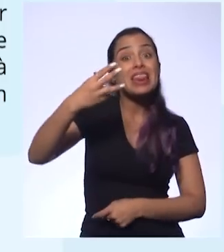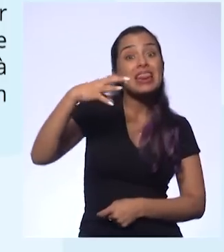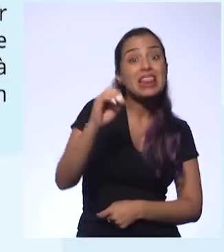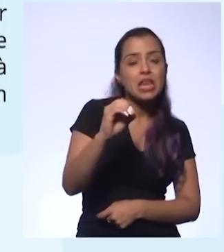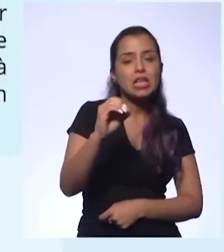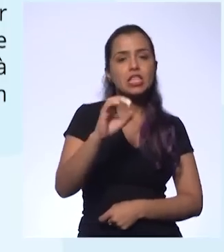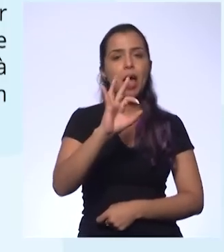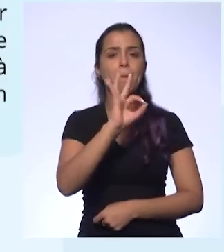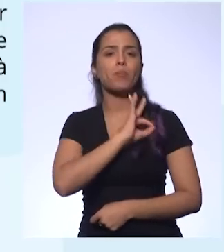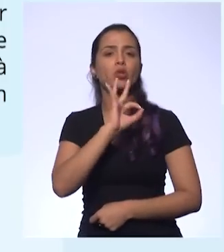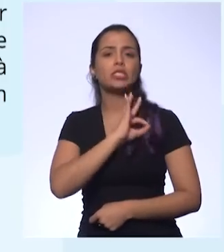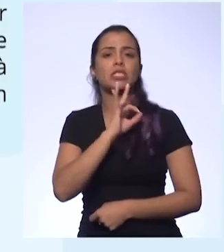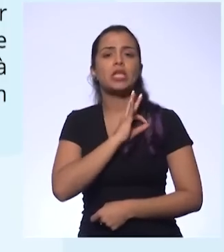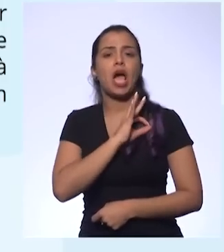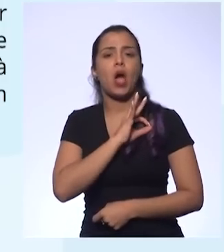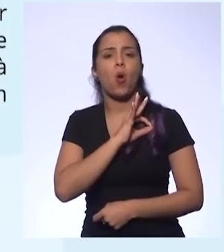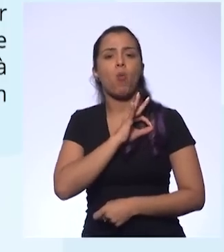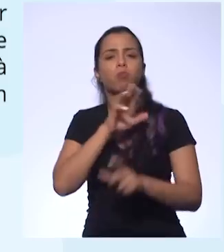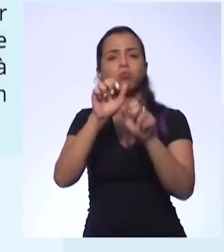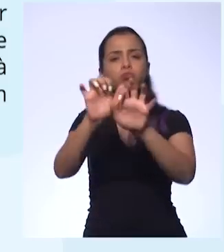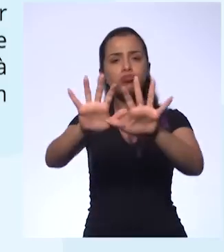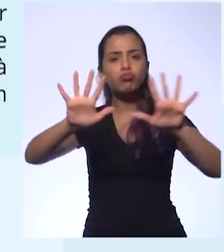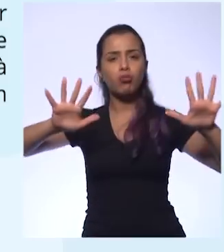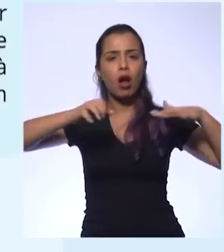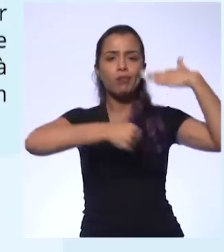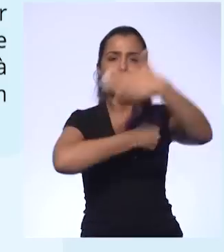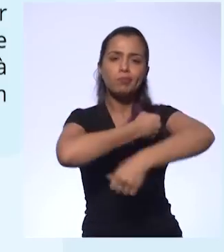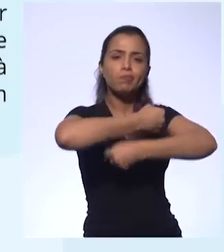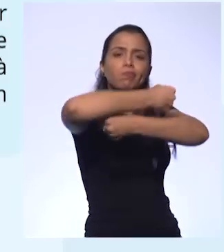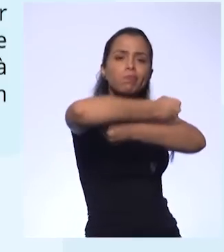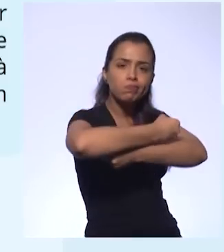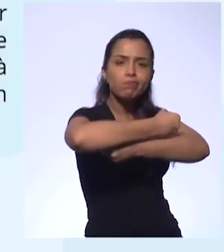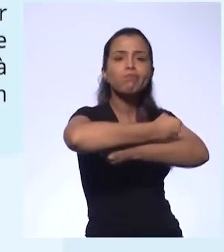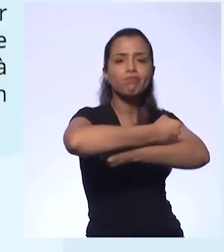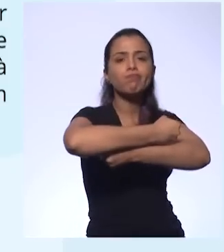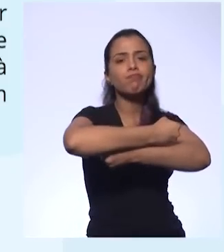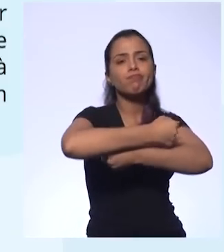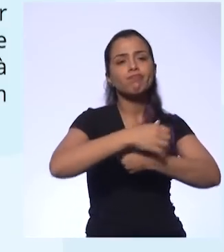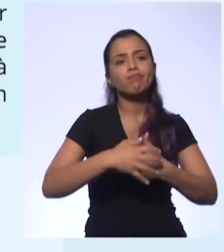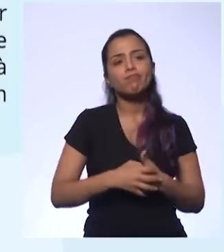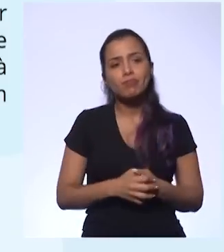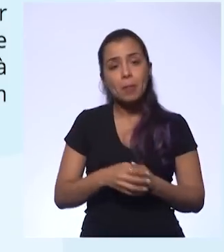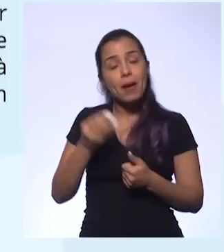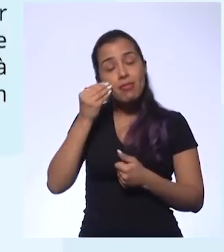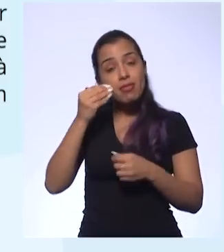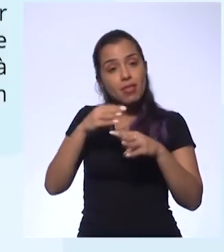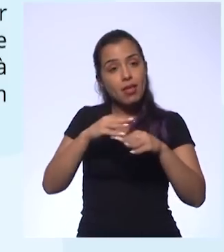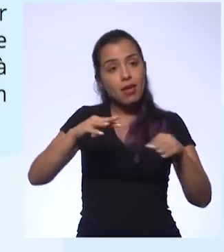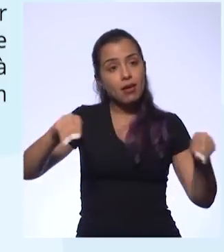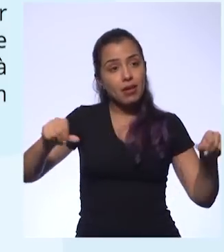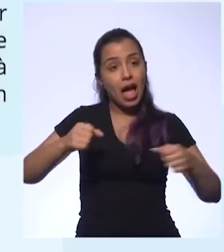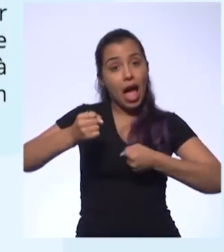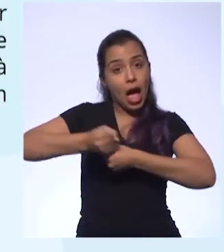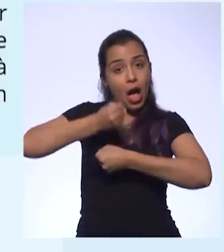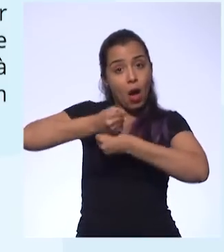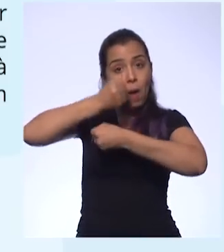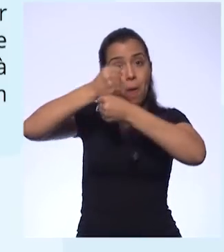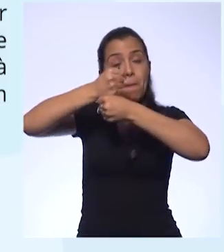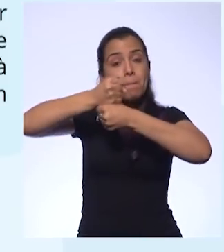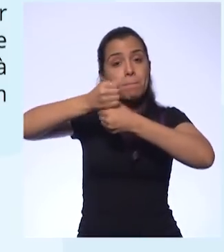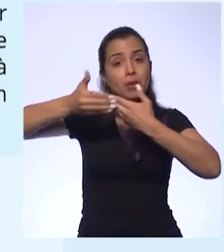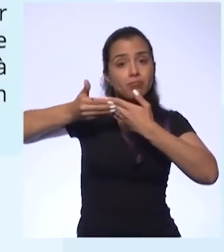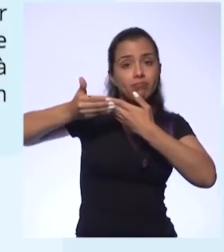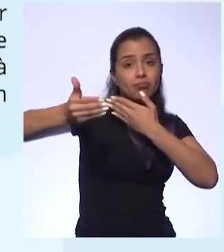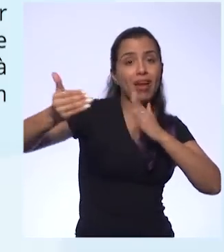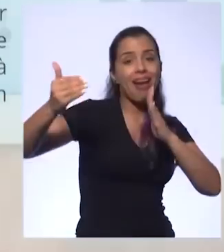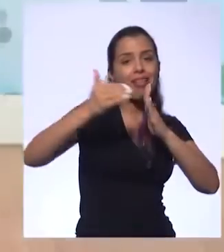tinham como missão acompanhar a saída e devolver à tenda a posse do terreno. As obras do local foram suspensas até maio.